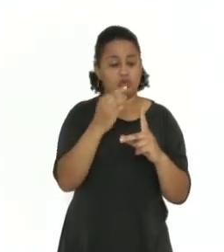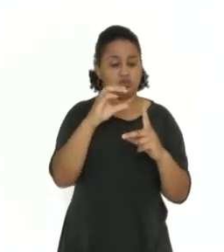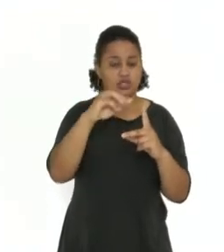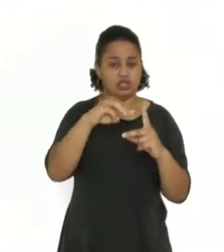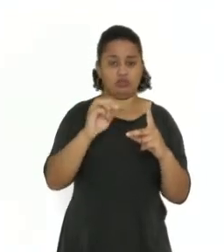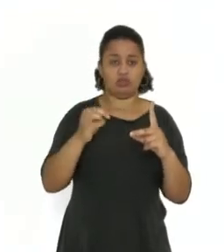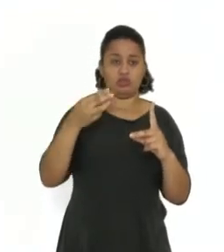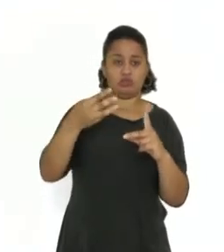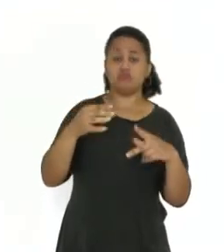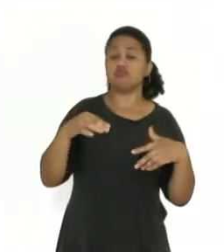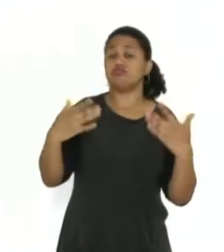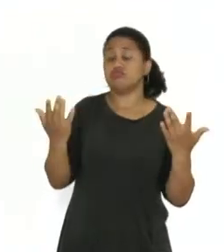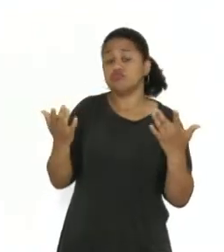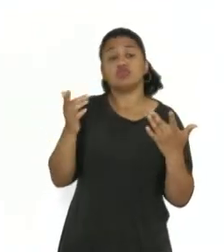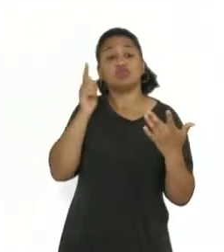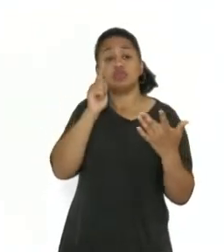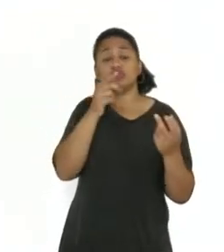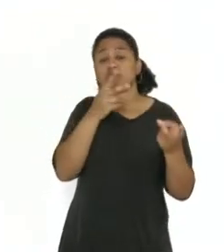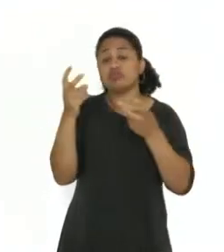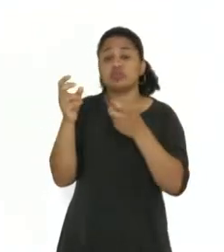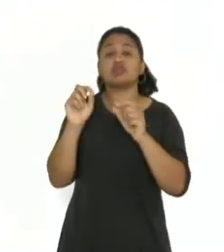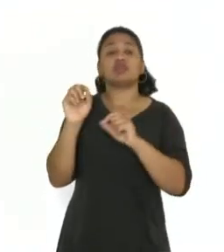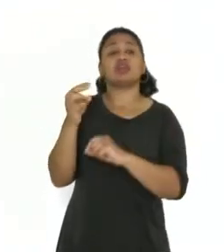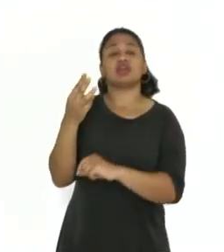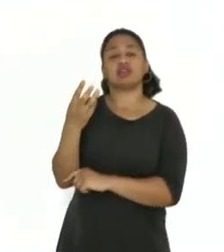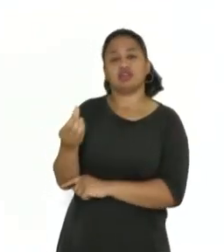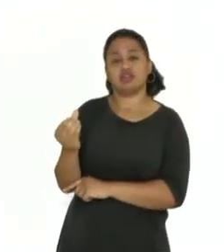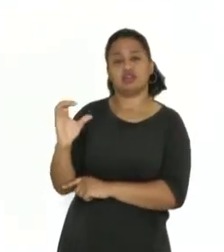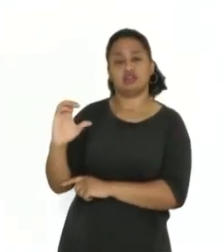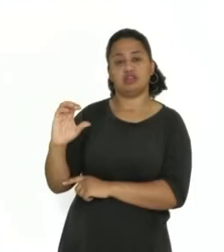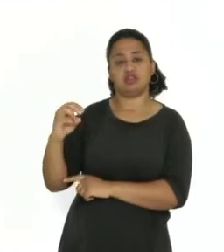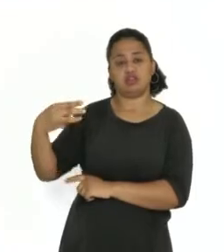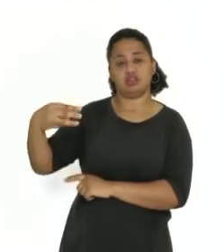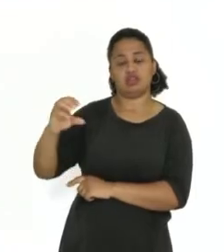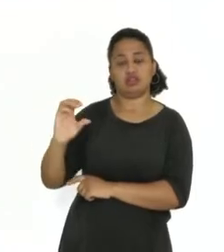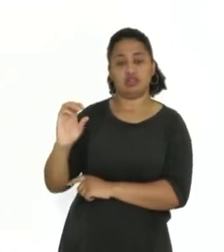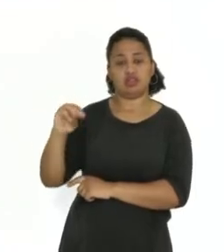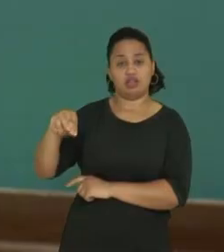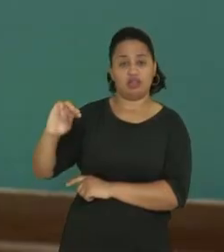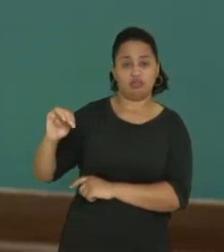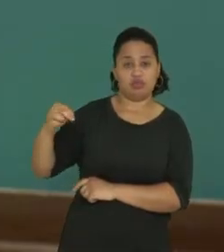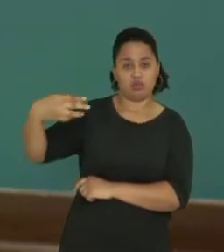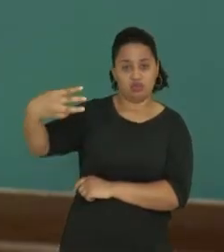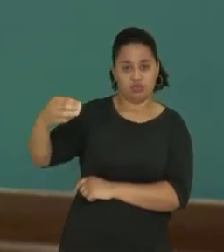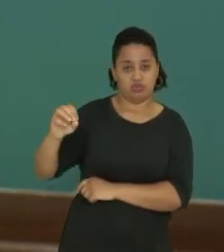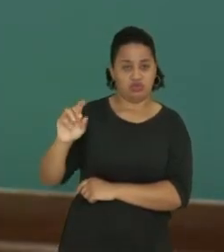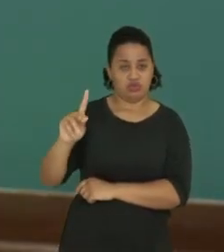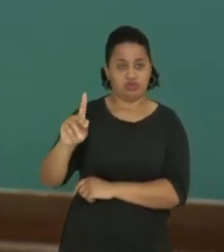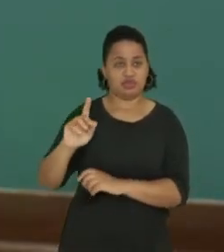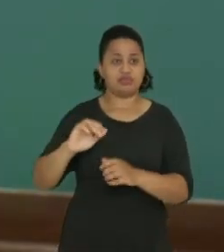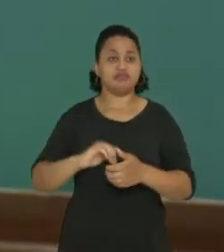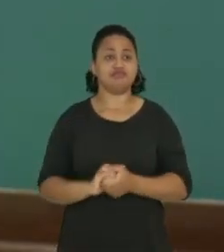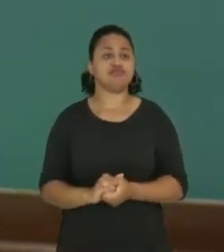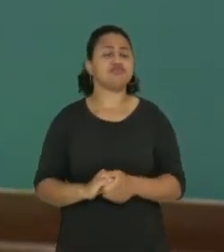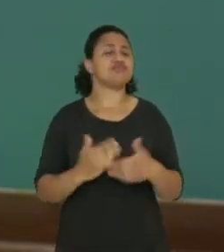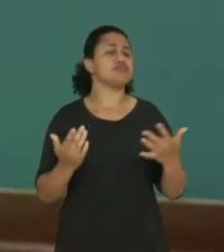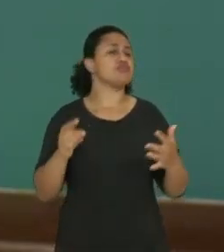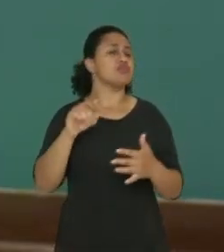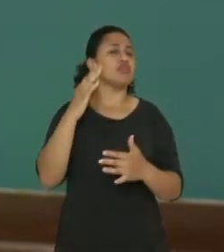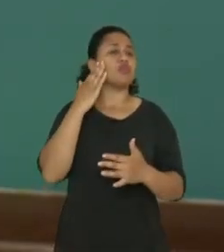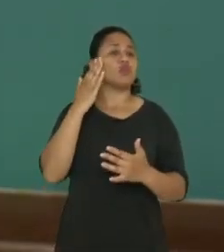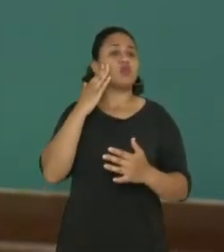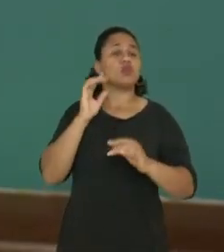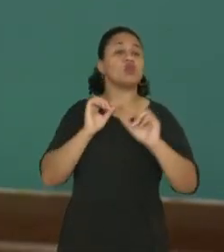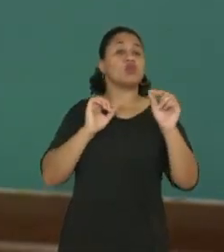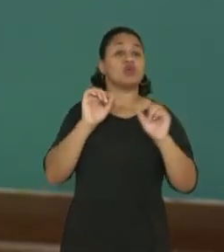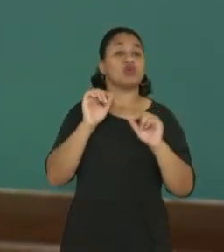opa, então a gente consegue verificar que são 36 centímetros cúbicos, tá bom? Belezinha? Então tá joia. E você sabia